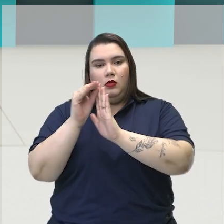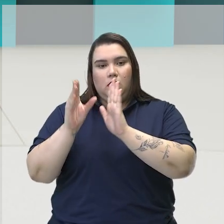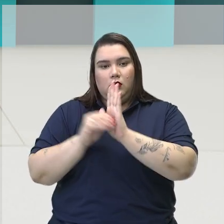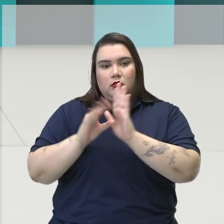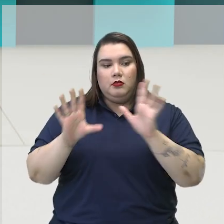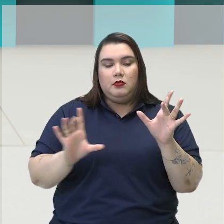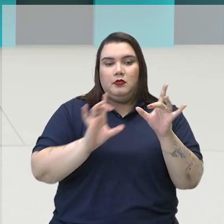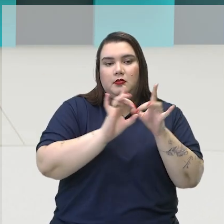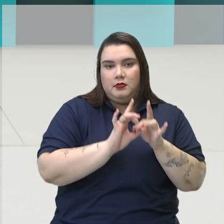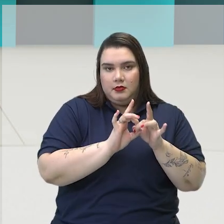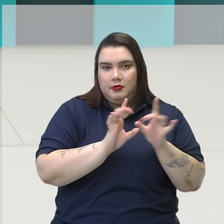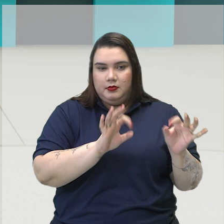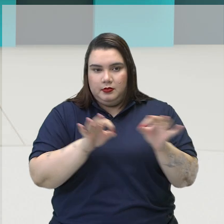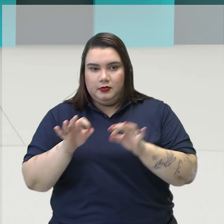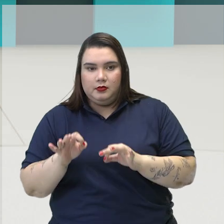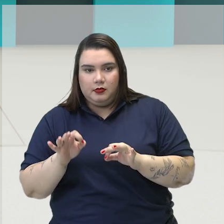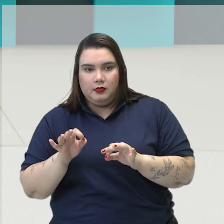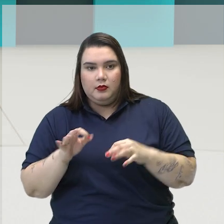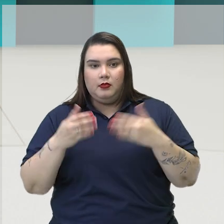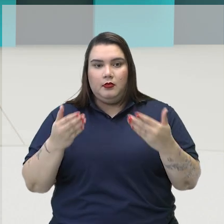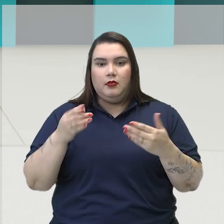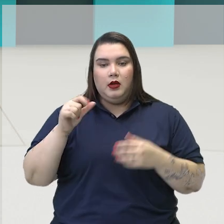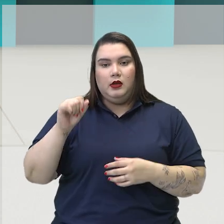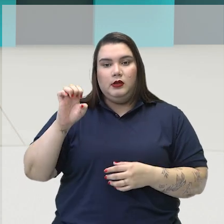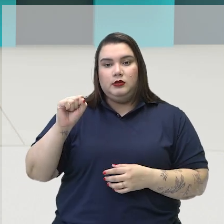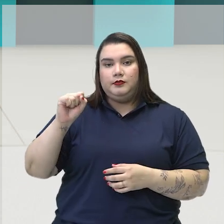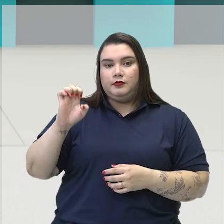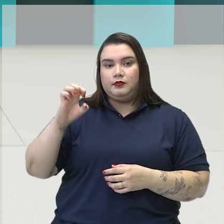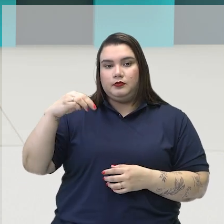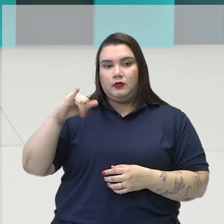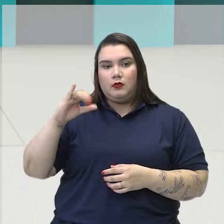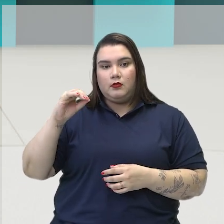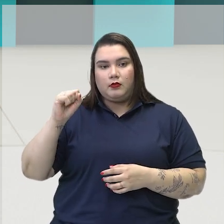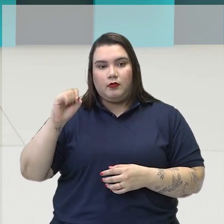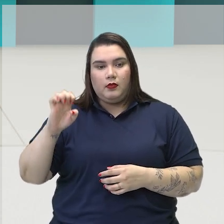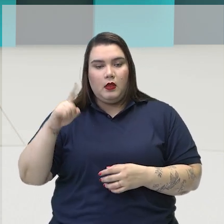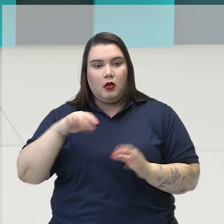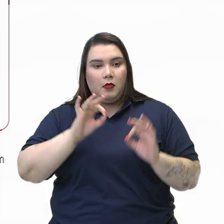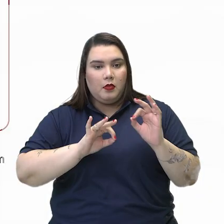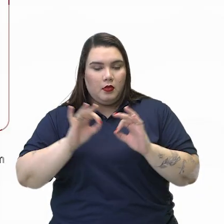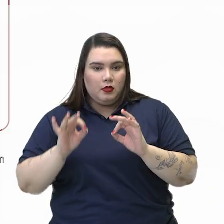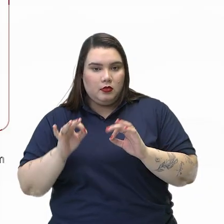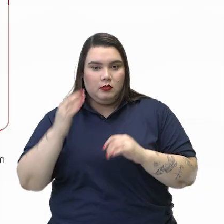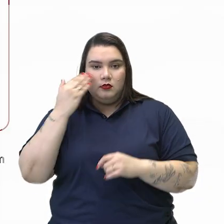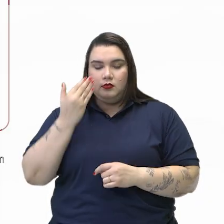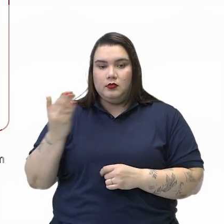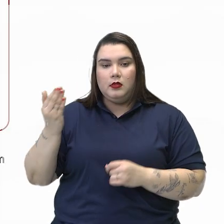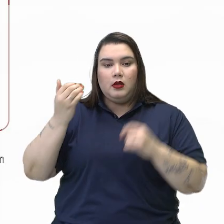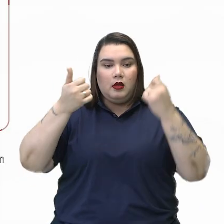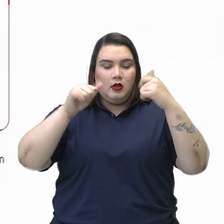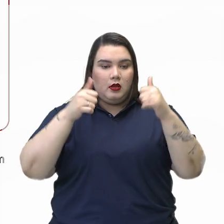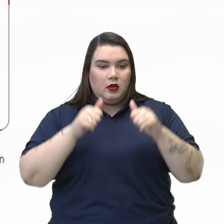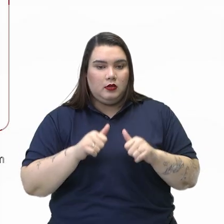conteúdo dentro dessa disciplina. Porque a semiose é o processo. Veja só nessa análise. Um